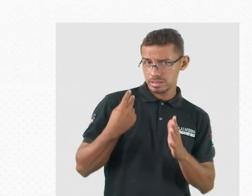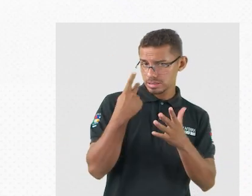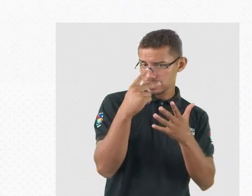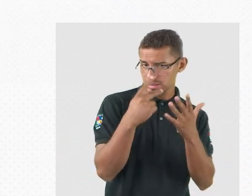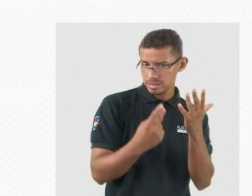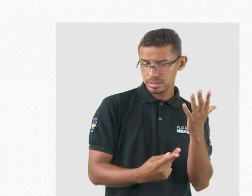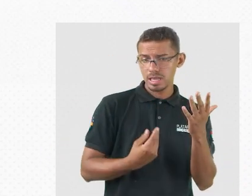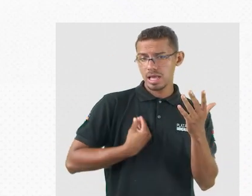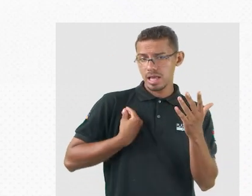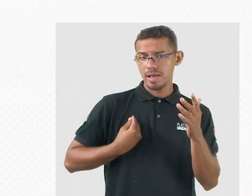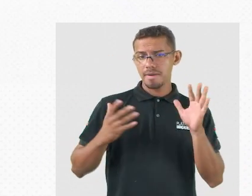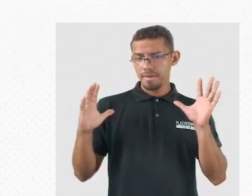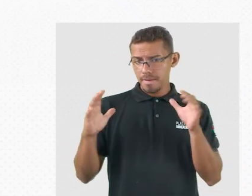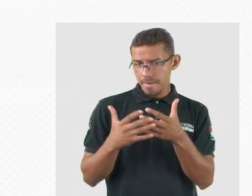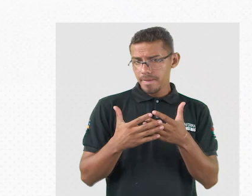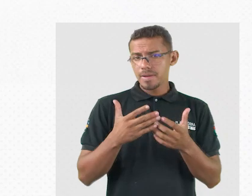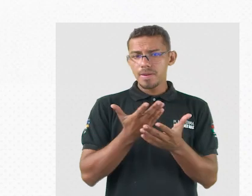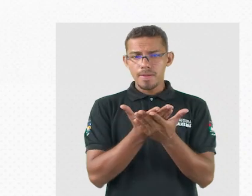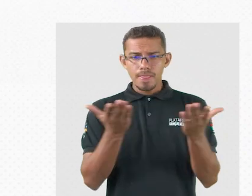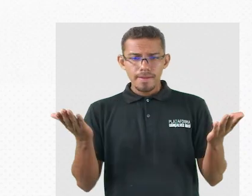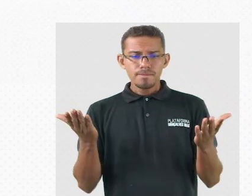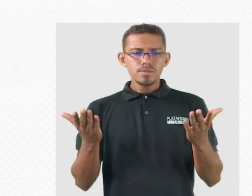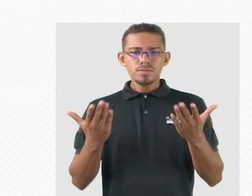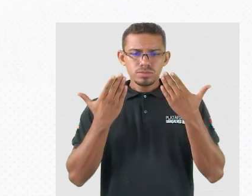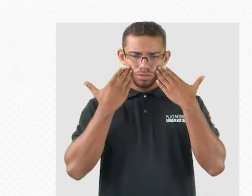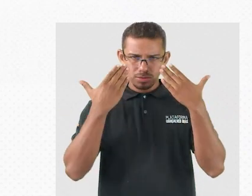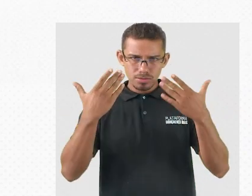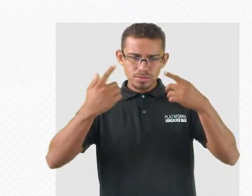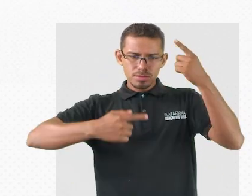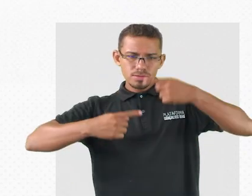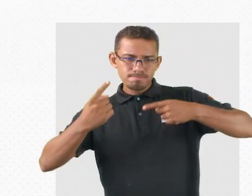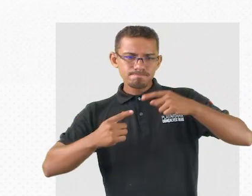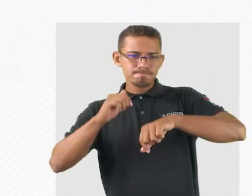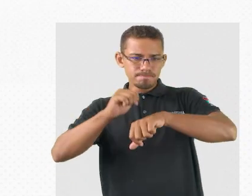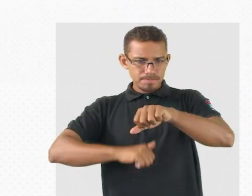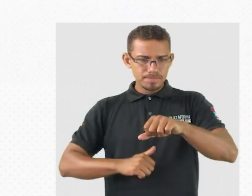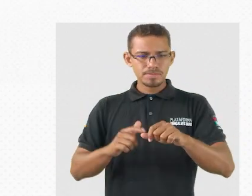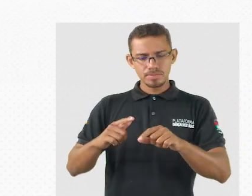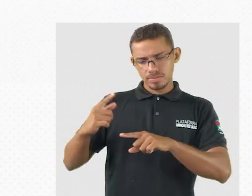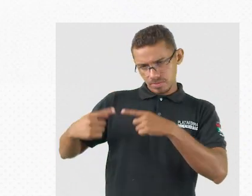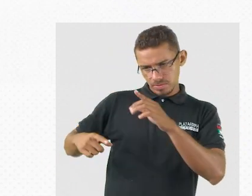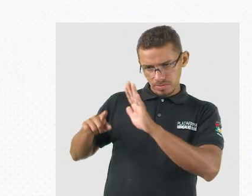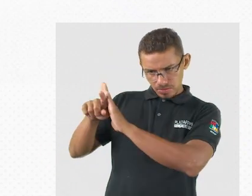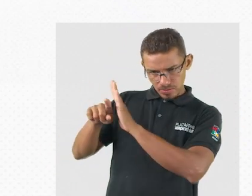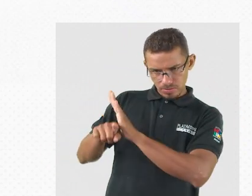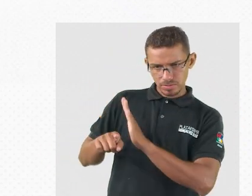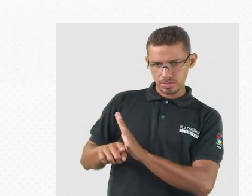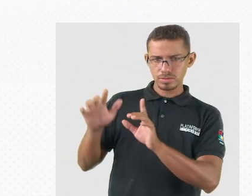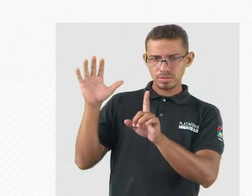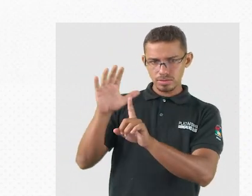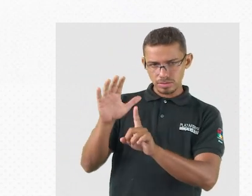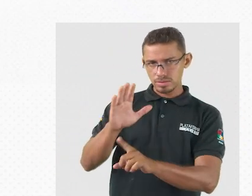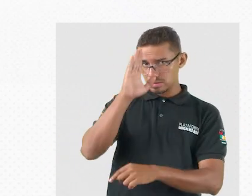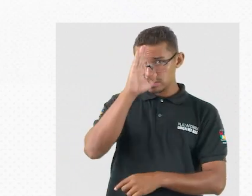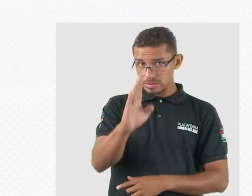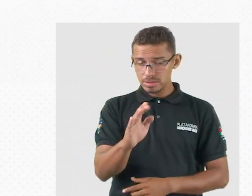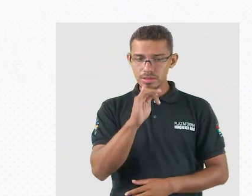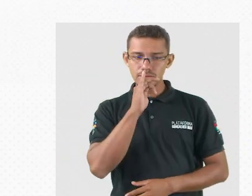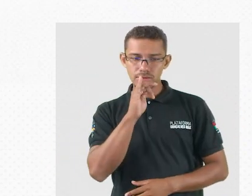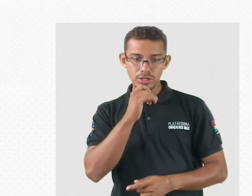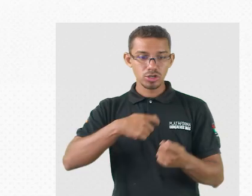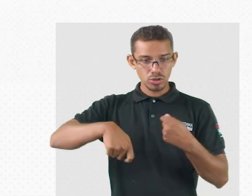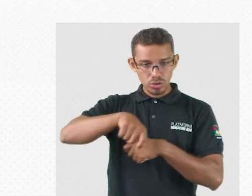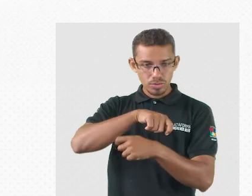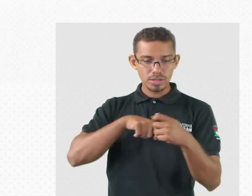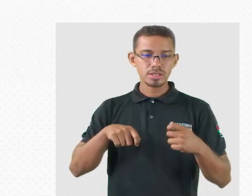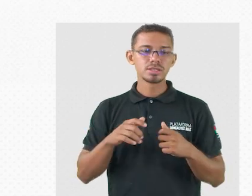a sobrevivência, né, eles enfrentando por conta da extrema pobreza, você tinha as questões políticas que influenciavam diretamente nessas questões